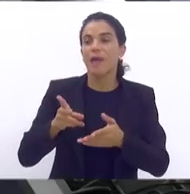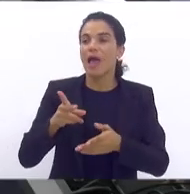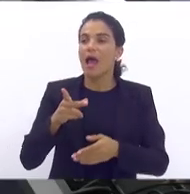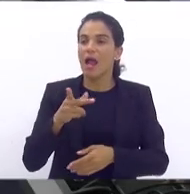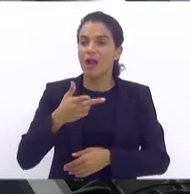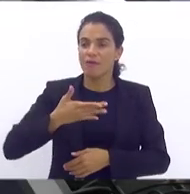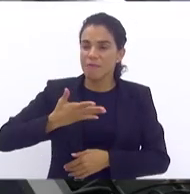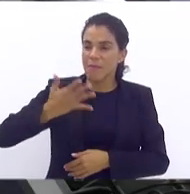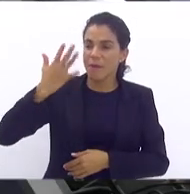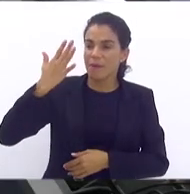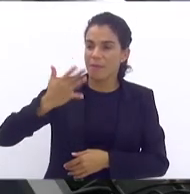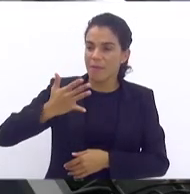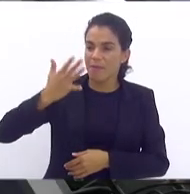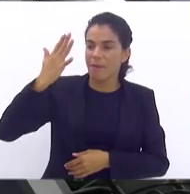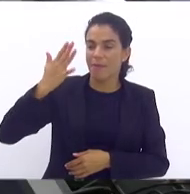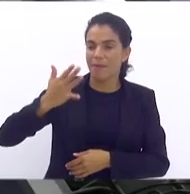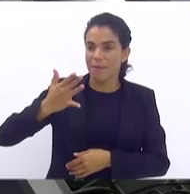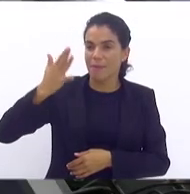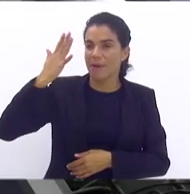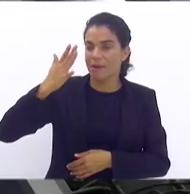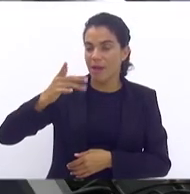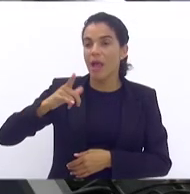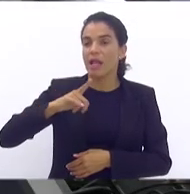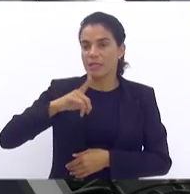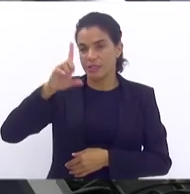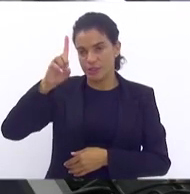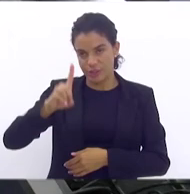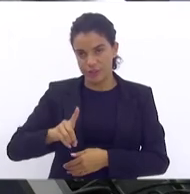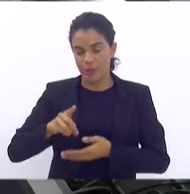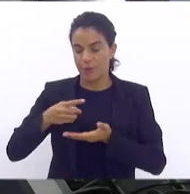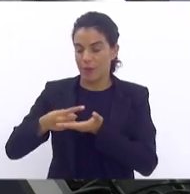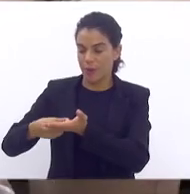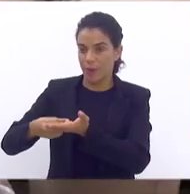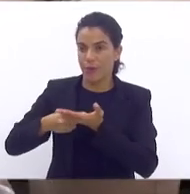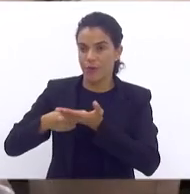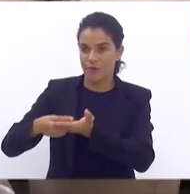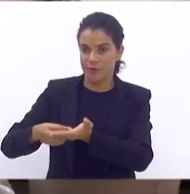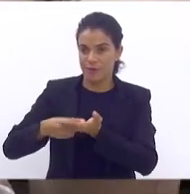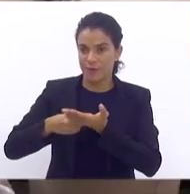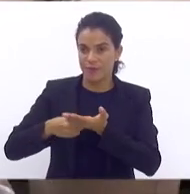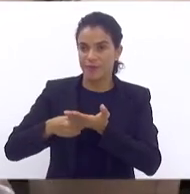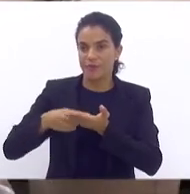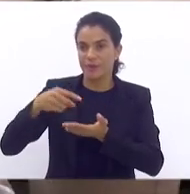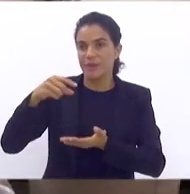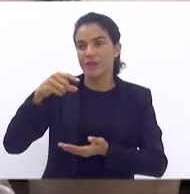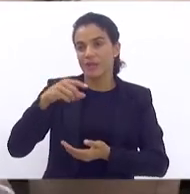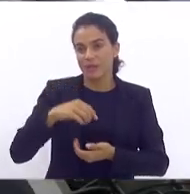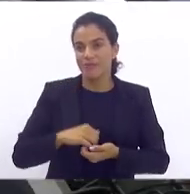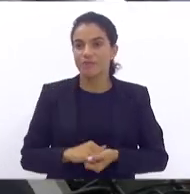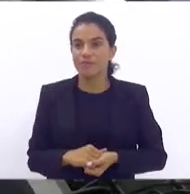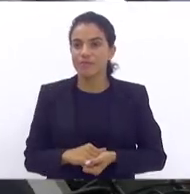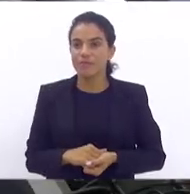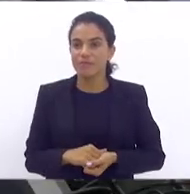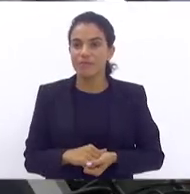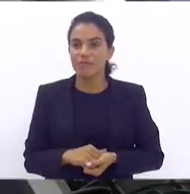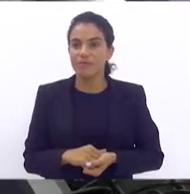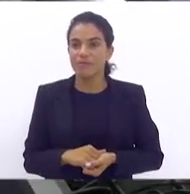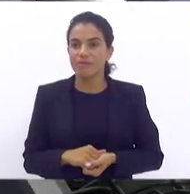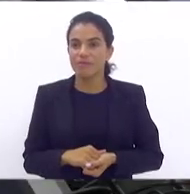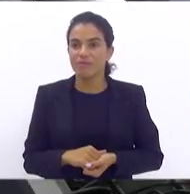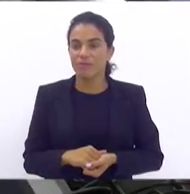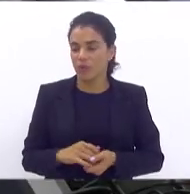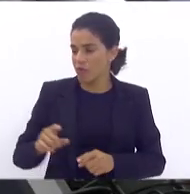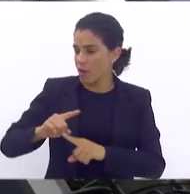velocidade constante, ela tem o direito, pela Convenção das Nações Unidas, mas ninguém tá do direito do mar de passar. De passagem. O senhor não vai